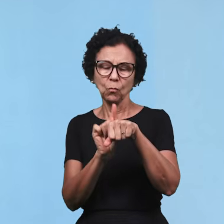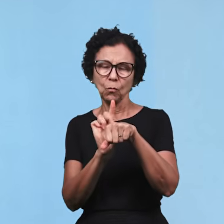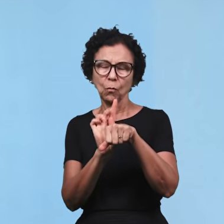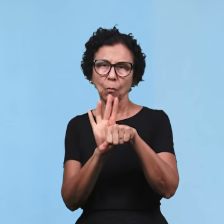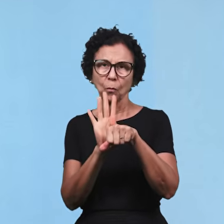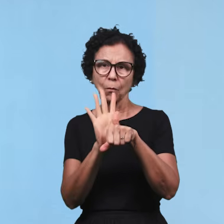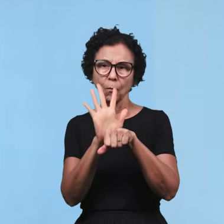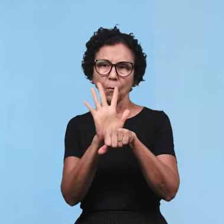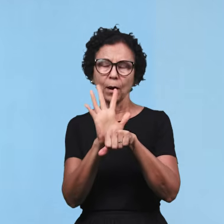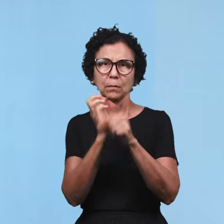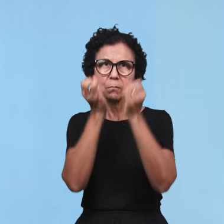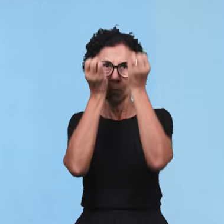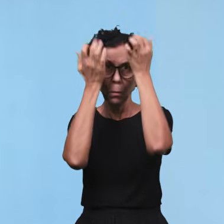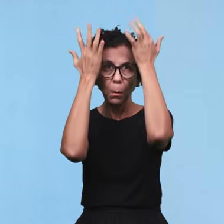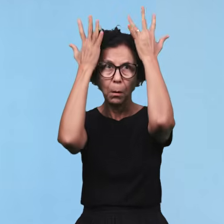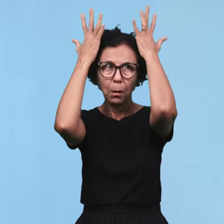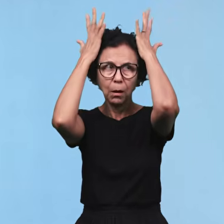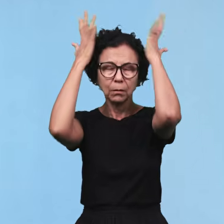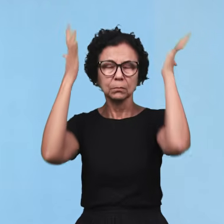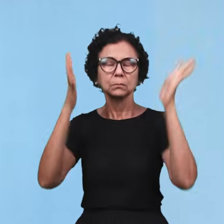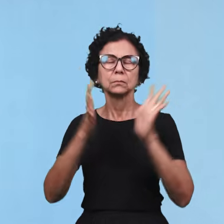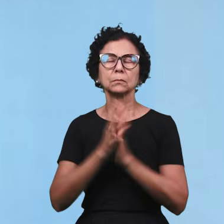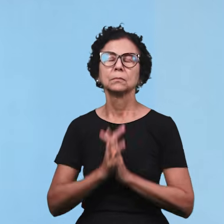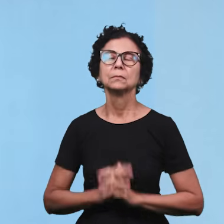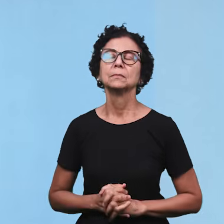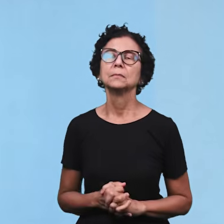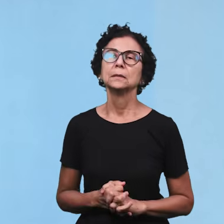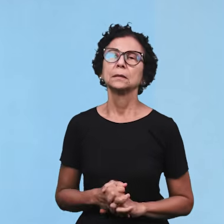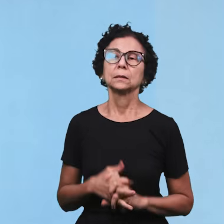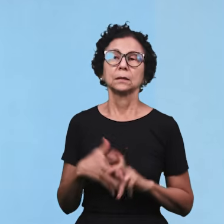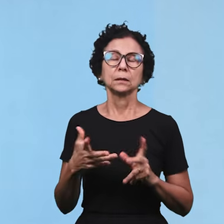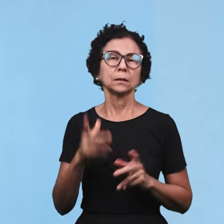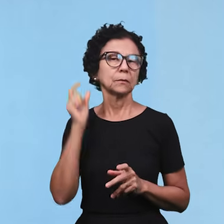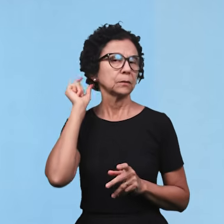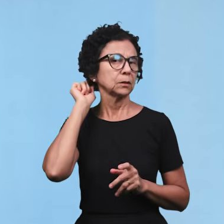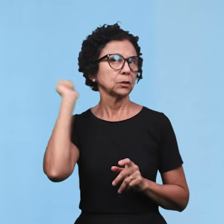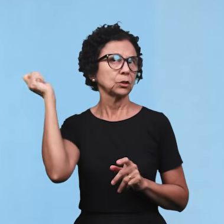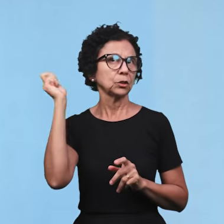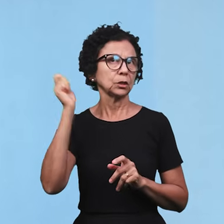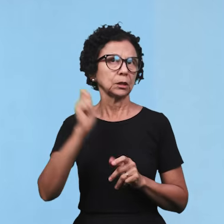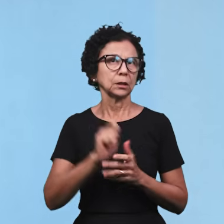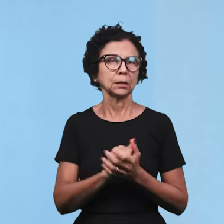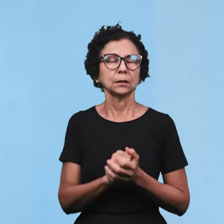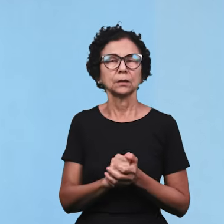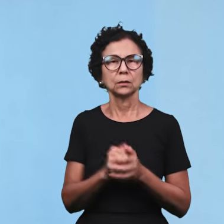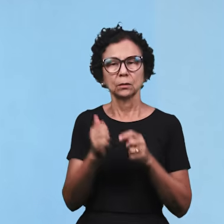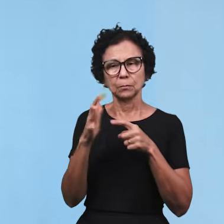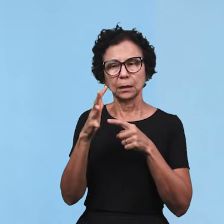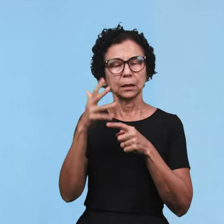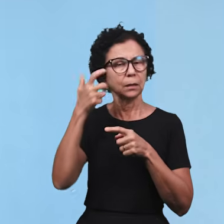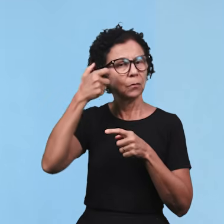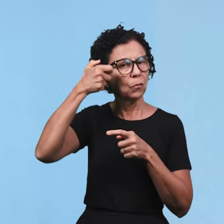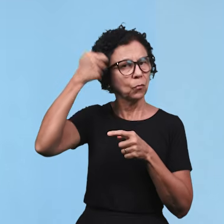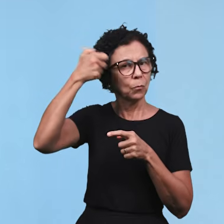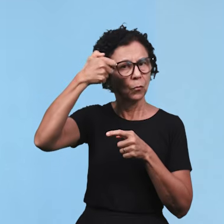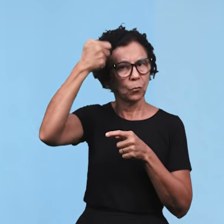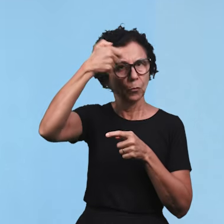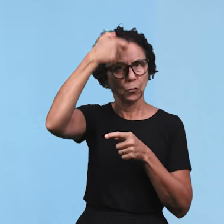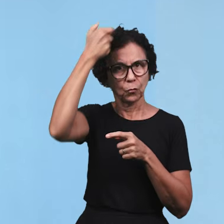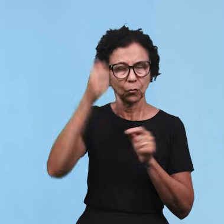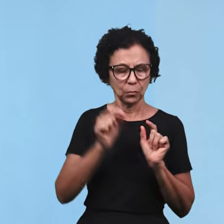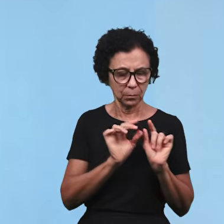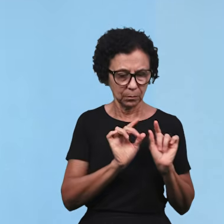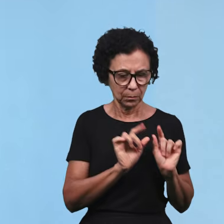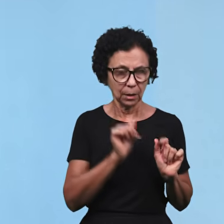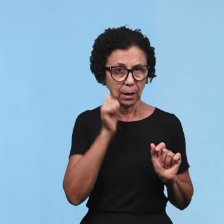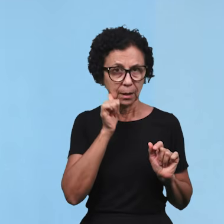mais cabelo. Então, o que a gente faz? Uma vez que a gente extrai, que eu utilizo uma máquina que a gente vai extraindo, eu vou separando, as meninas